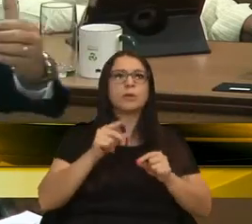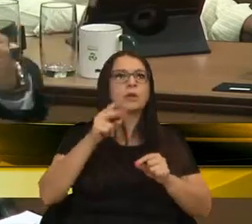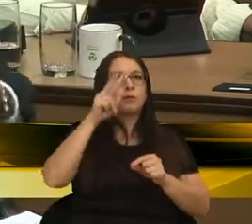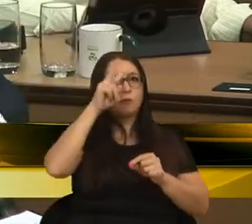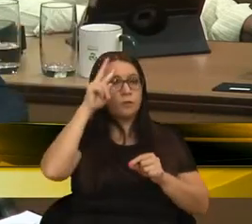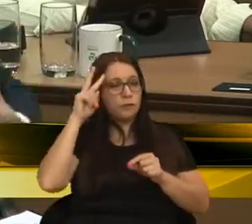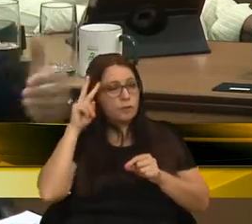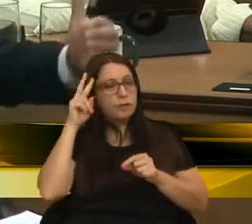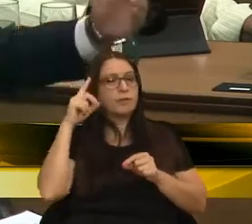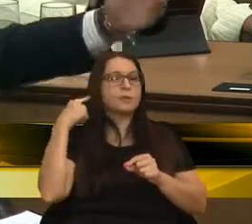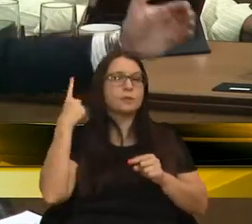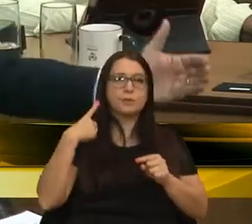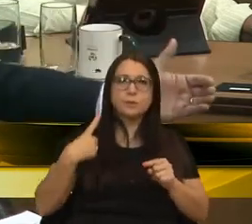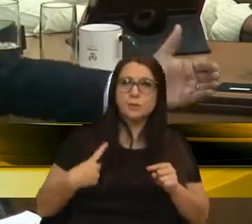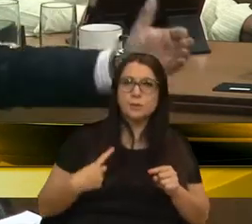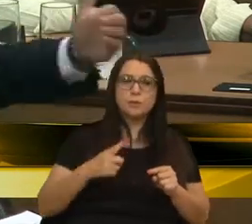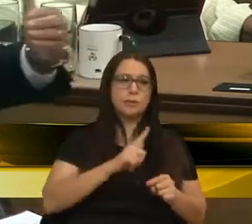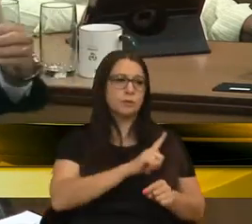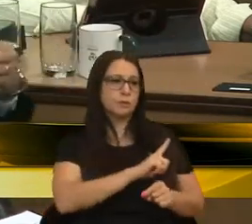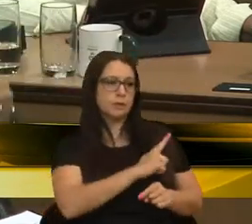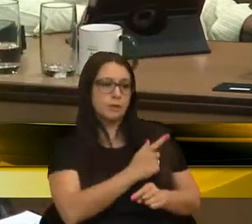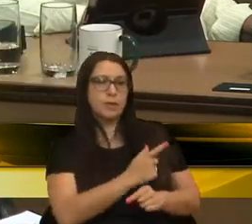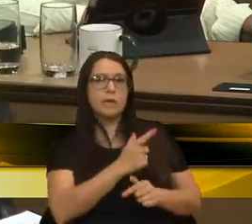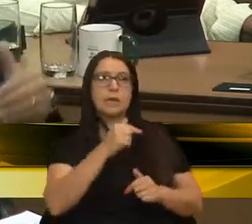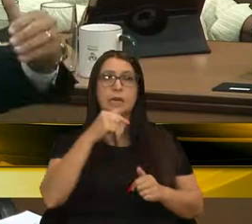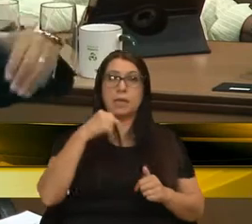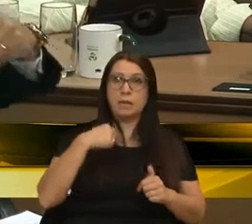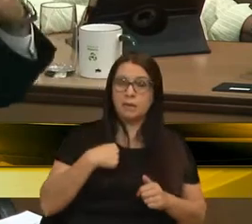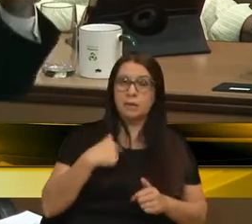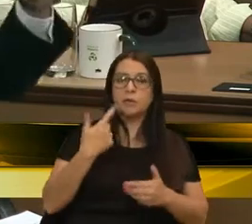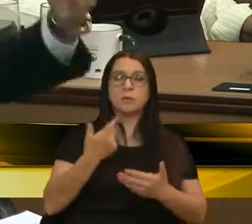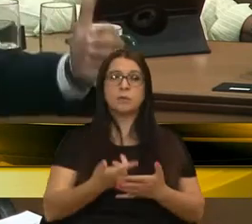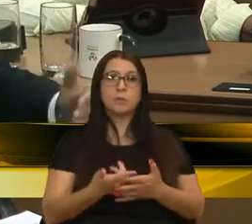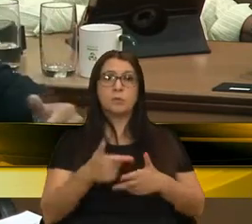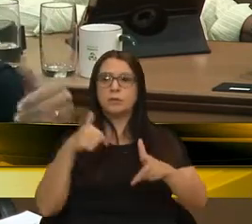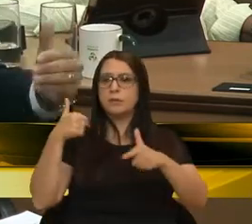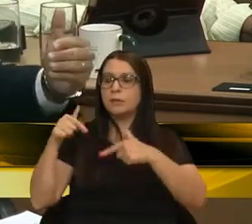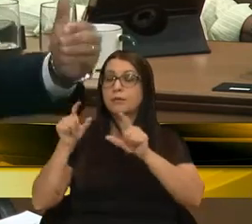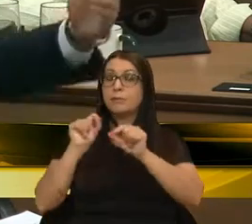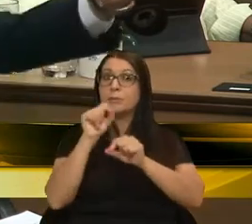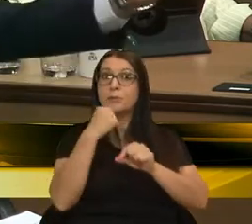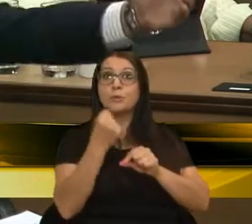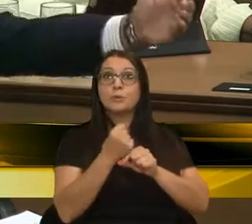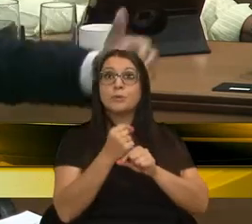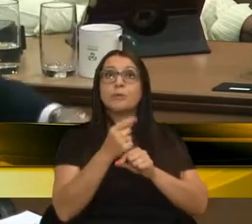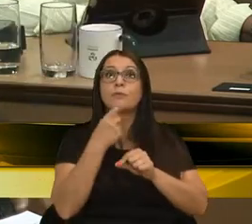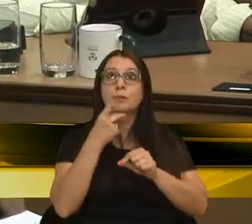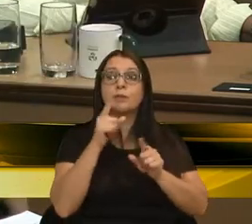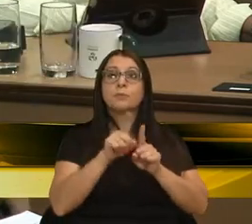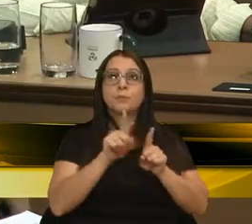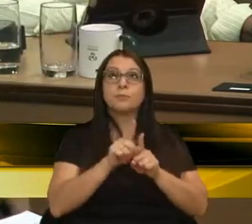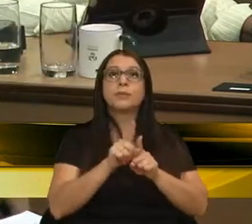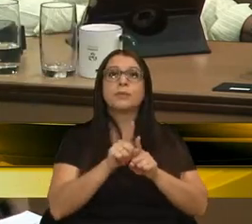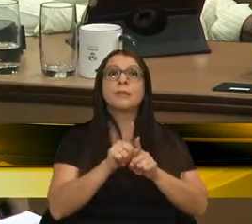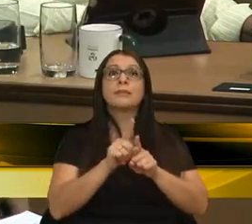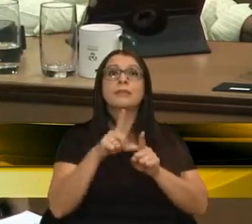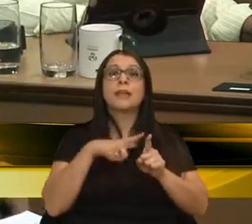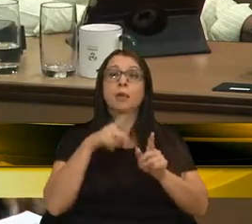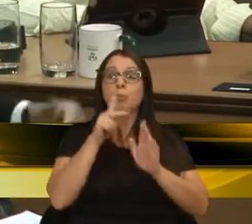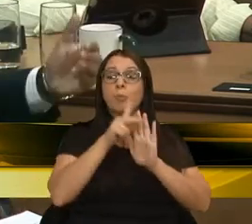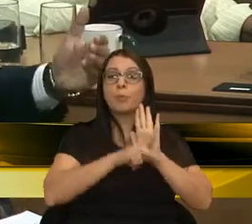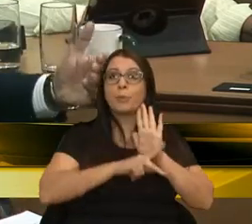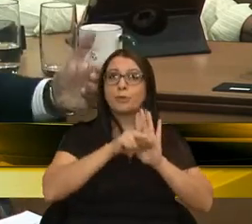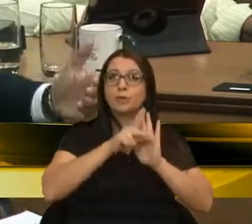vereadora Denise Pessoa, Guila Sebem, este vereador, né, tratamos isso, inclusive falei para Vossa Excelência que nós temos um